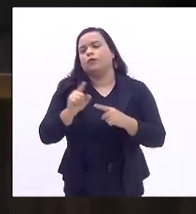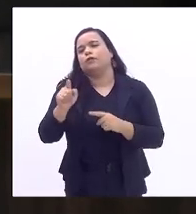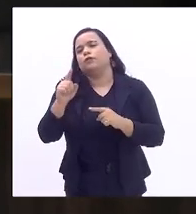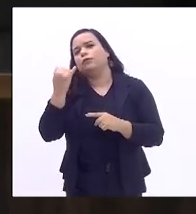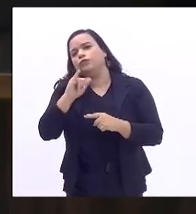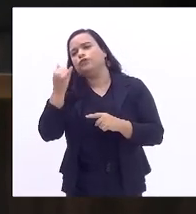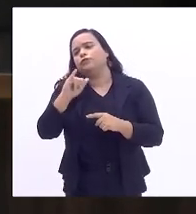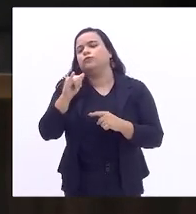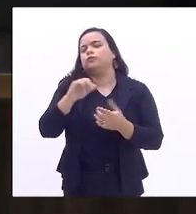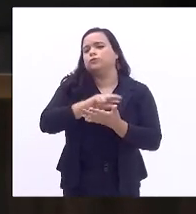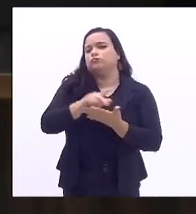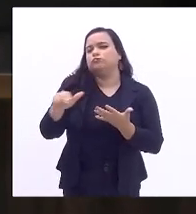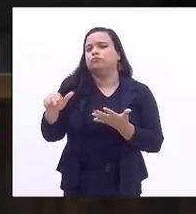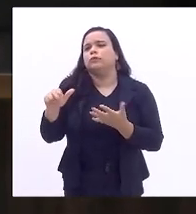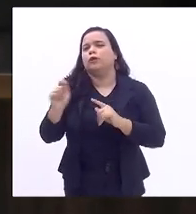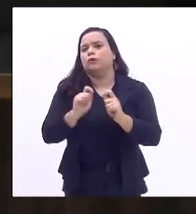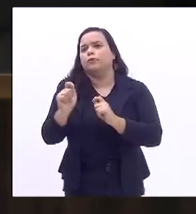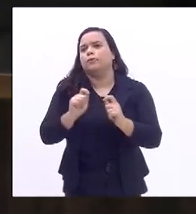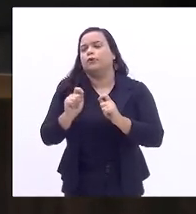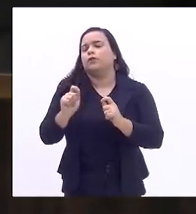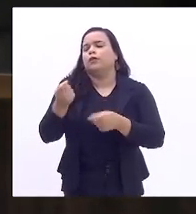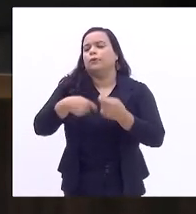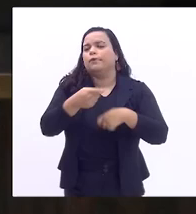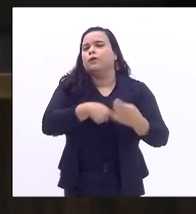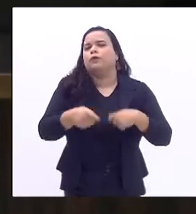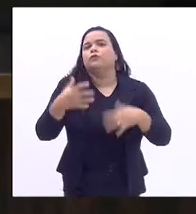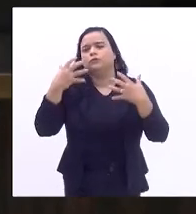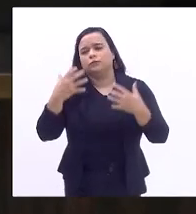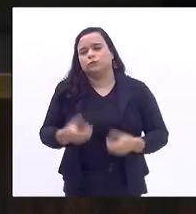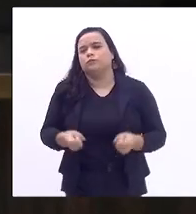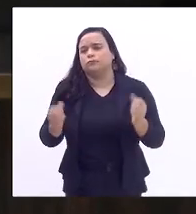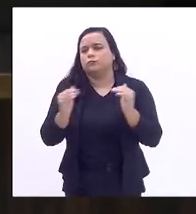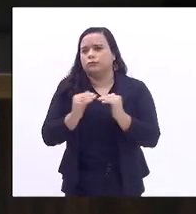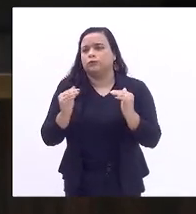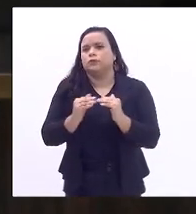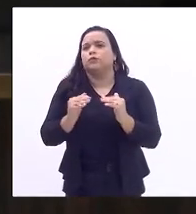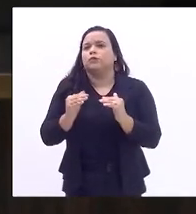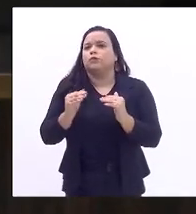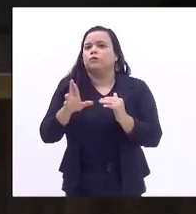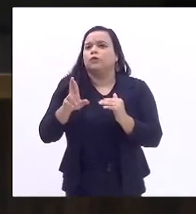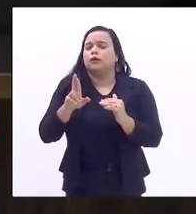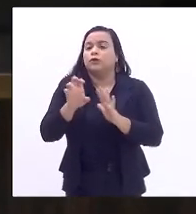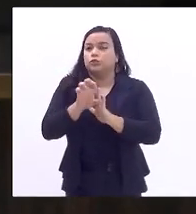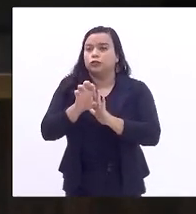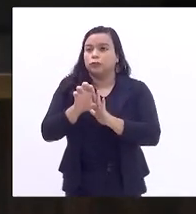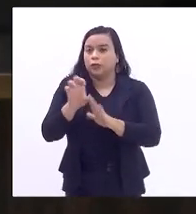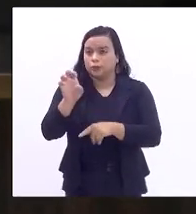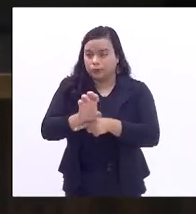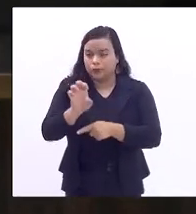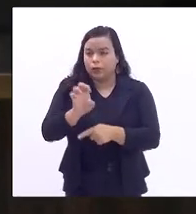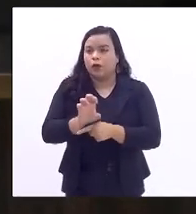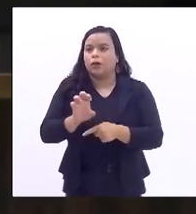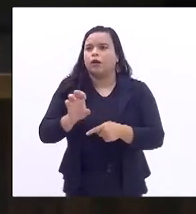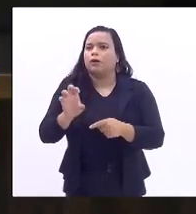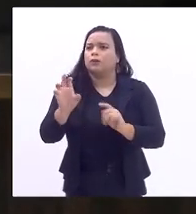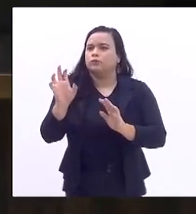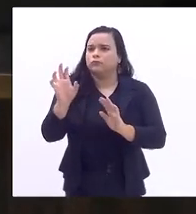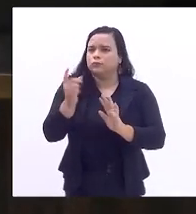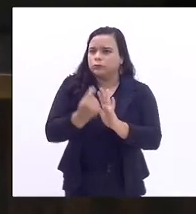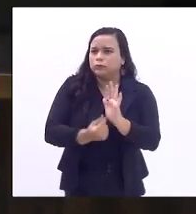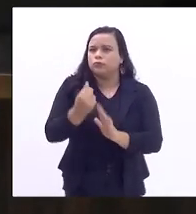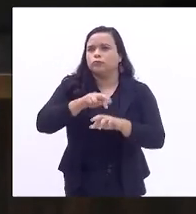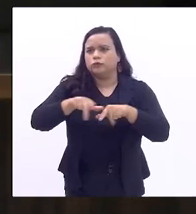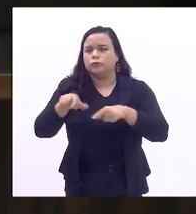ccj de Economia Indústria e Comércio favorável tributação controle da arrecadação Estadual fiscalização de tributos estaduais favorável e de orçamento